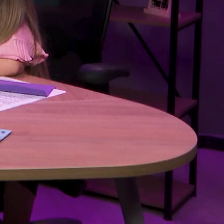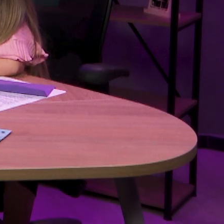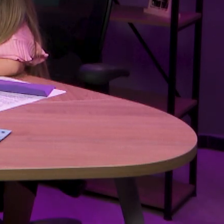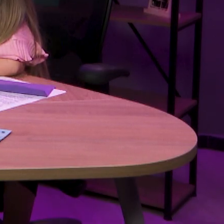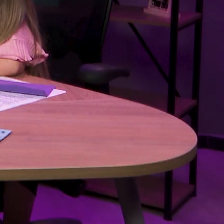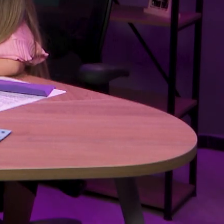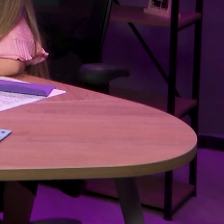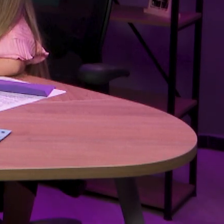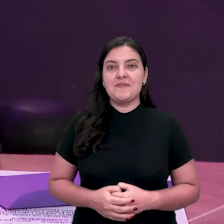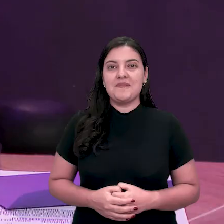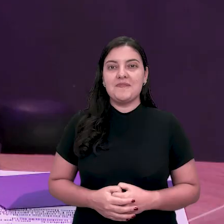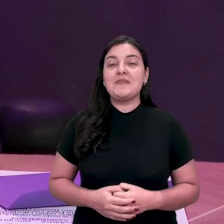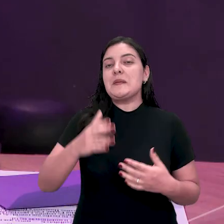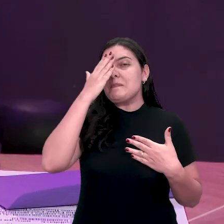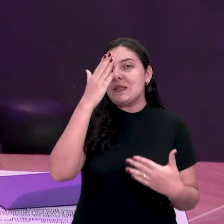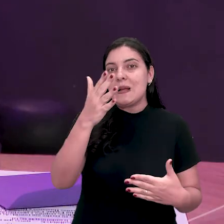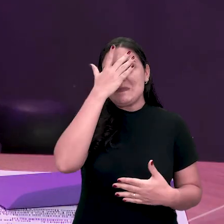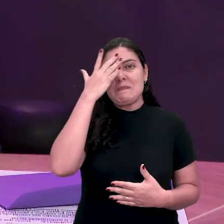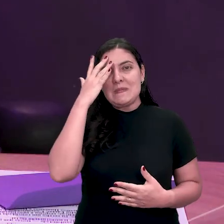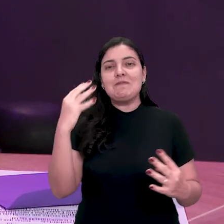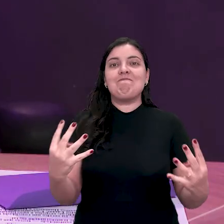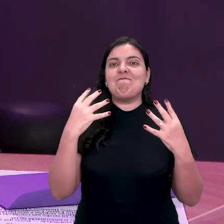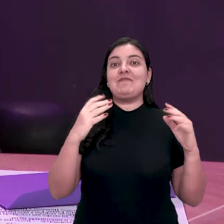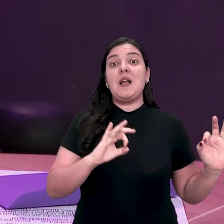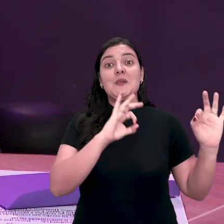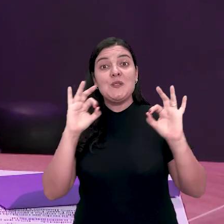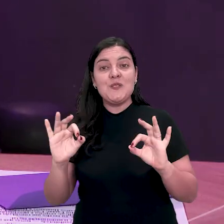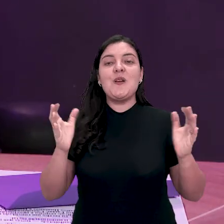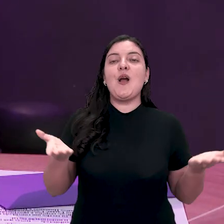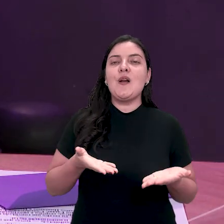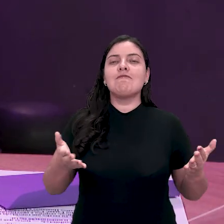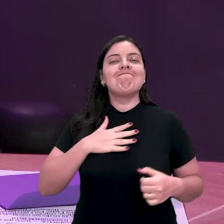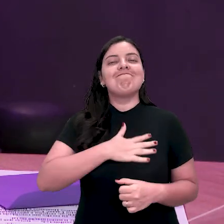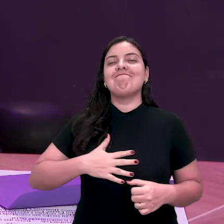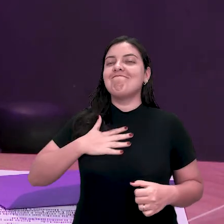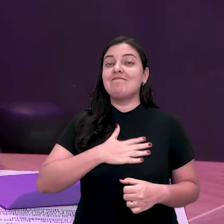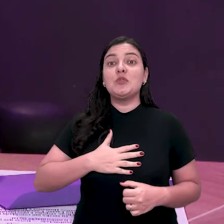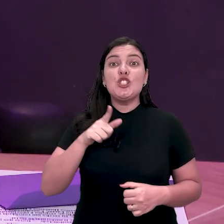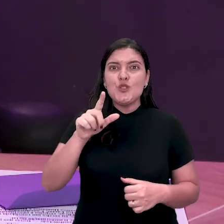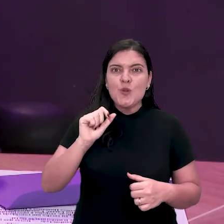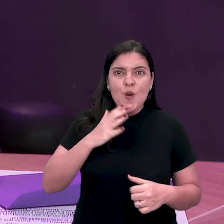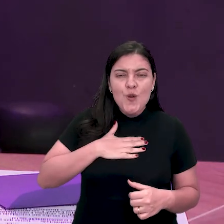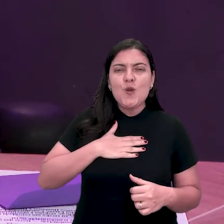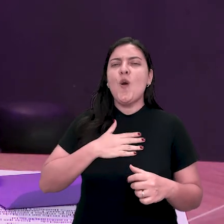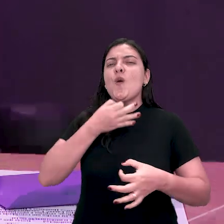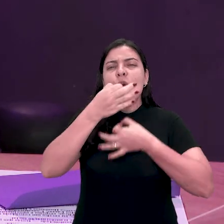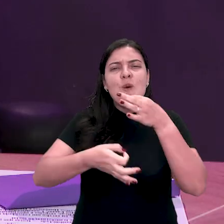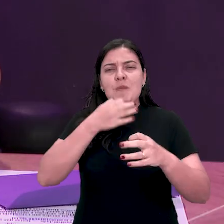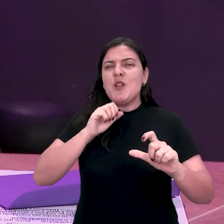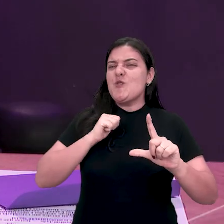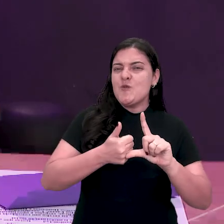Estamos aqui às ordens. Obrigado, pessoal de casa, a todo mundo que nos assistiu. Foi um prazer. Gostou? Comenta,